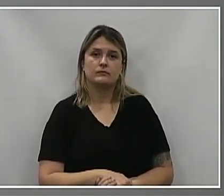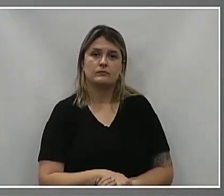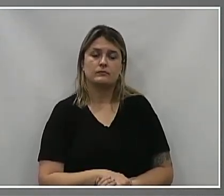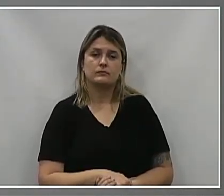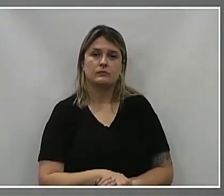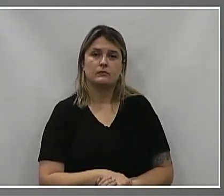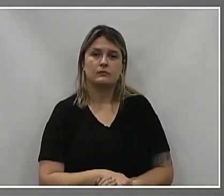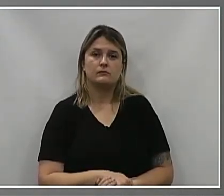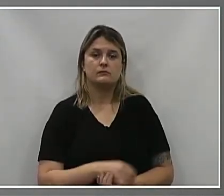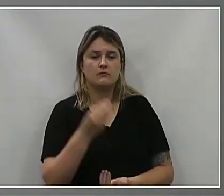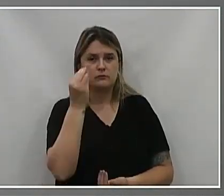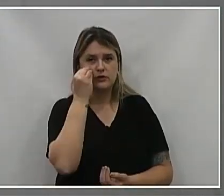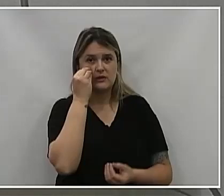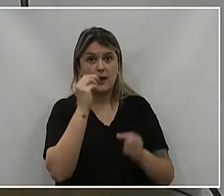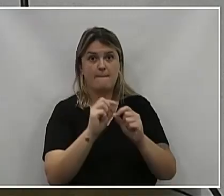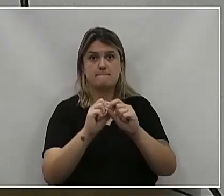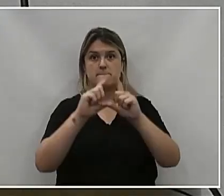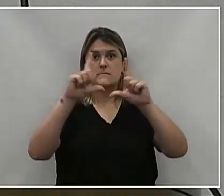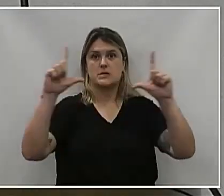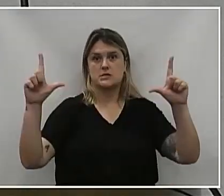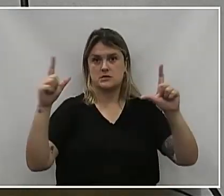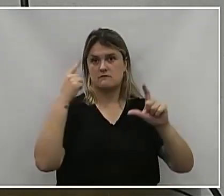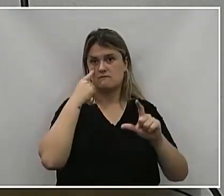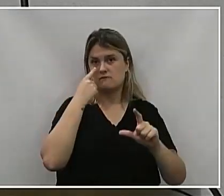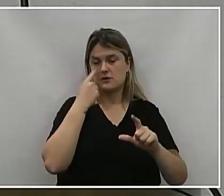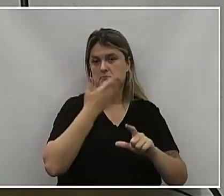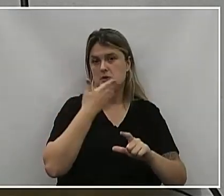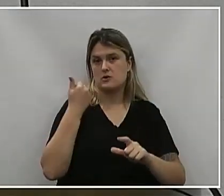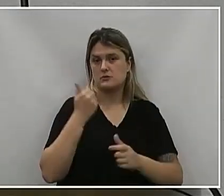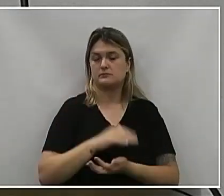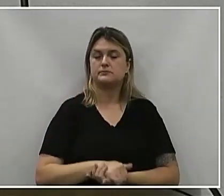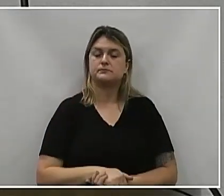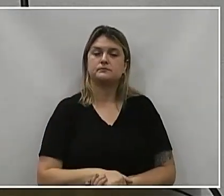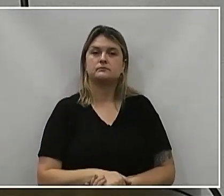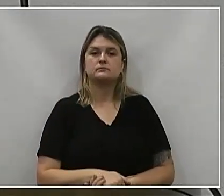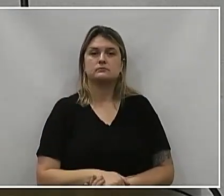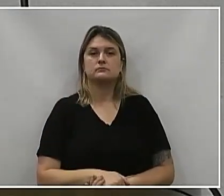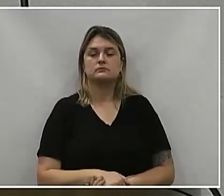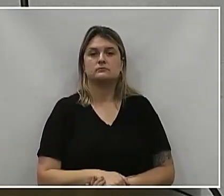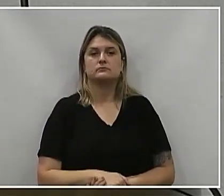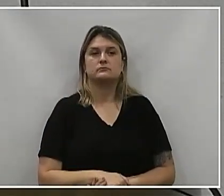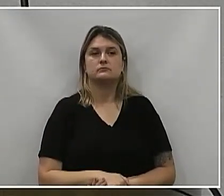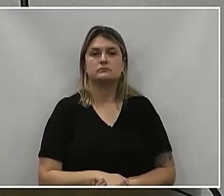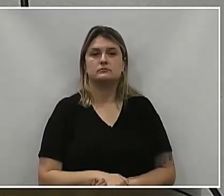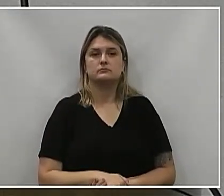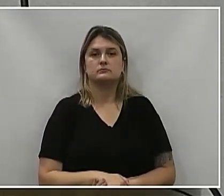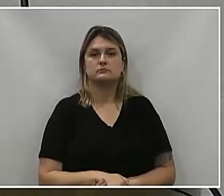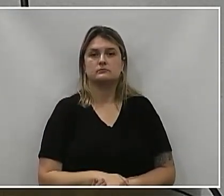para que vocês possam ter a melhor visualização disso.